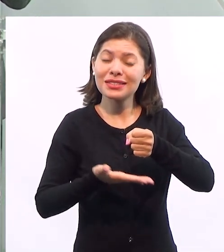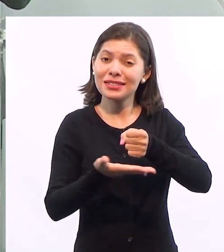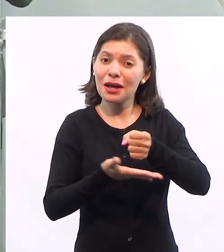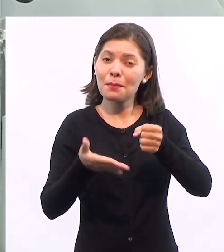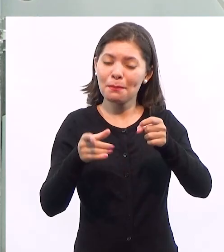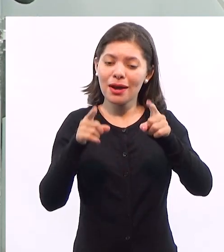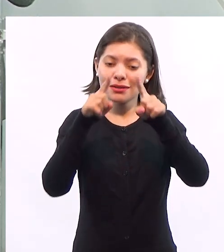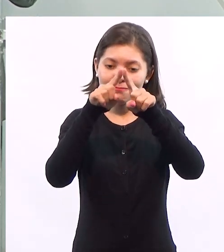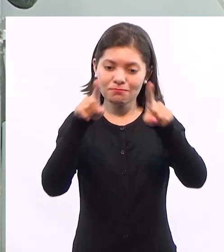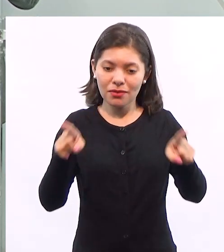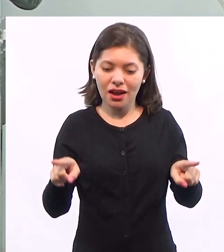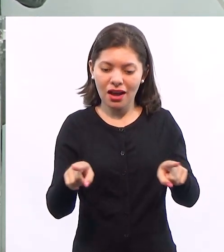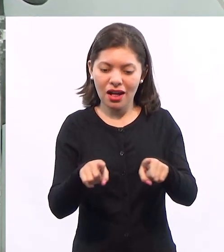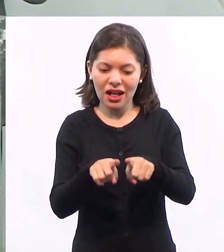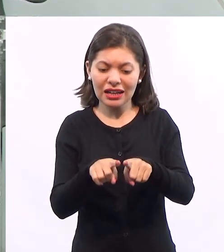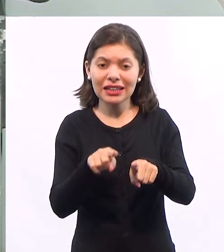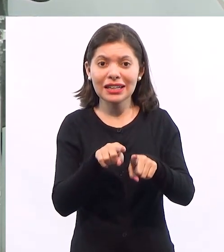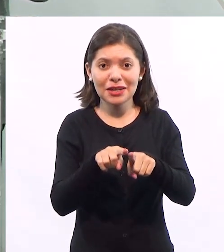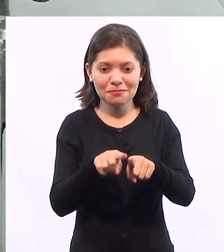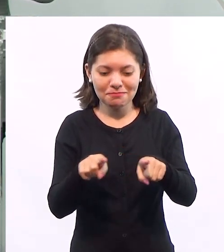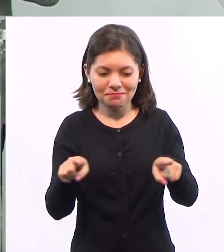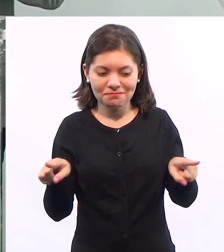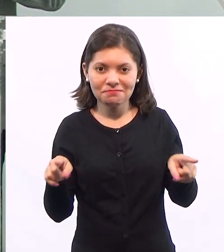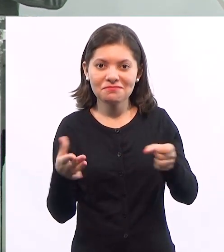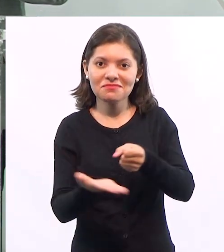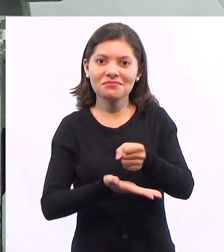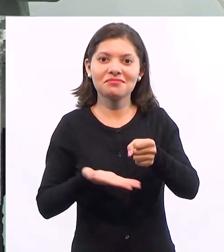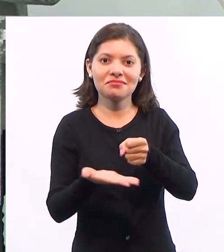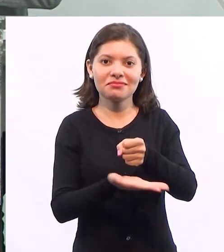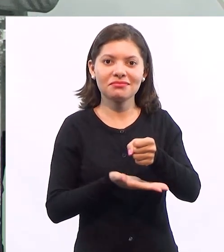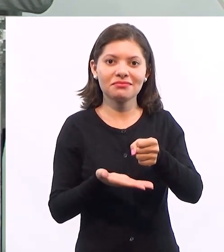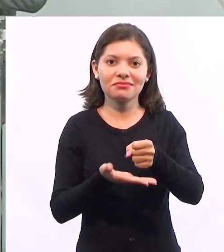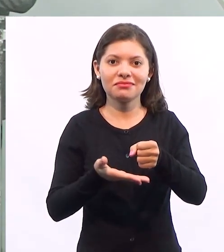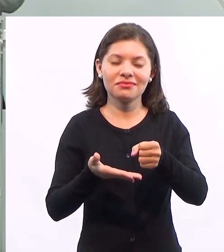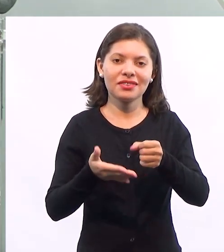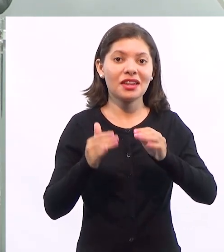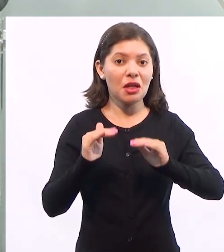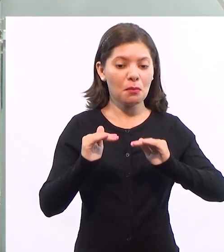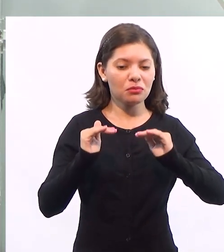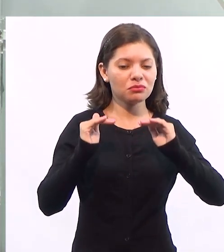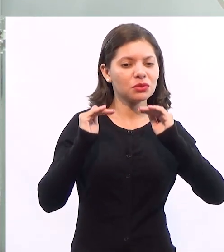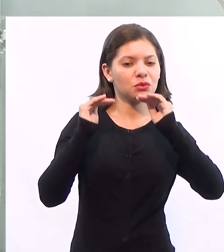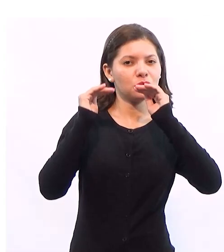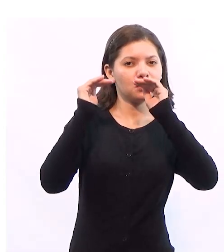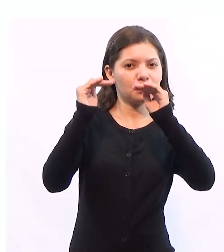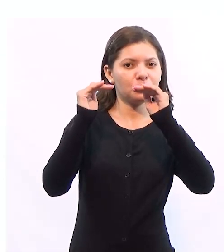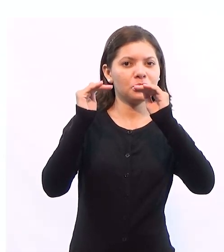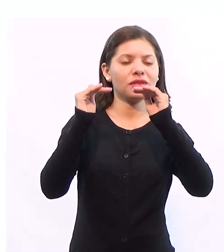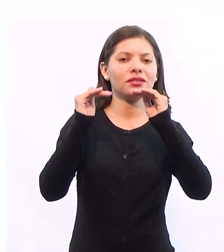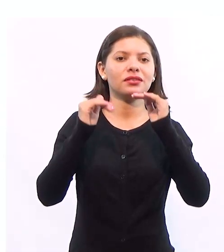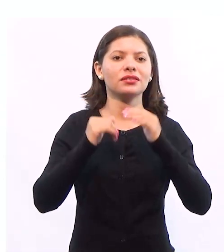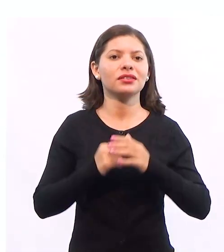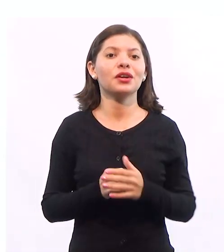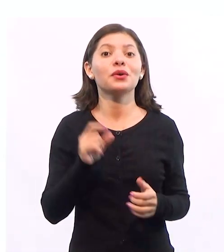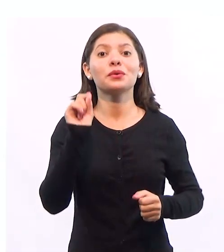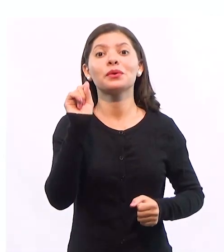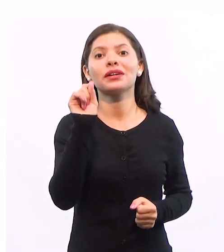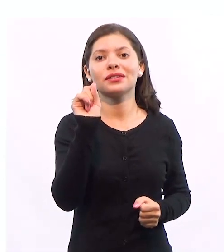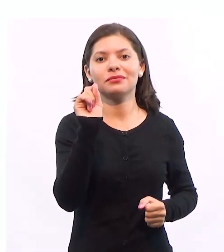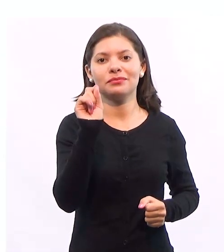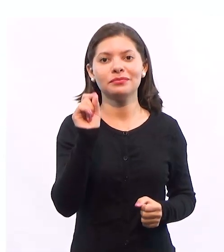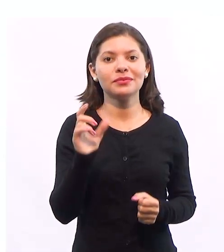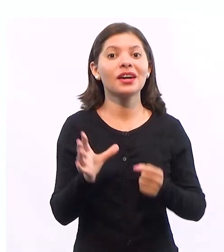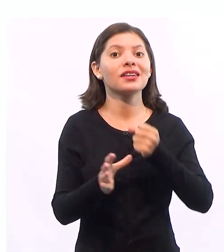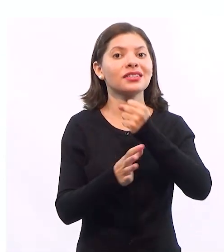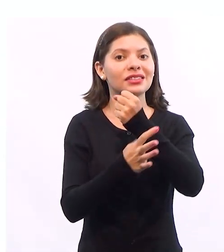pirâmide lá, estivessem supridas, eu conseguiria subir para o grau superior da pirâmide, que é o quê? A